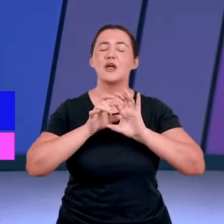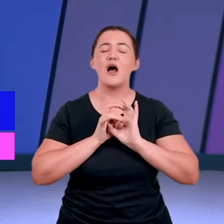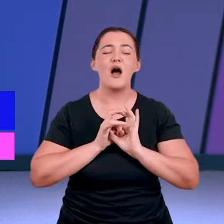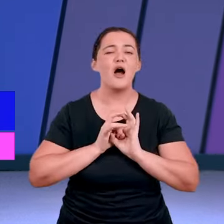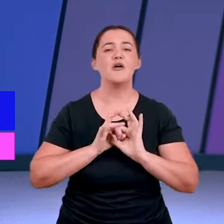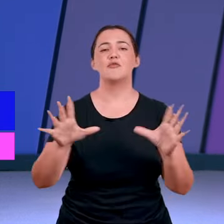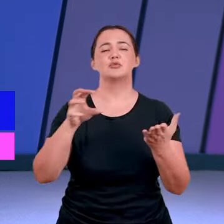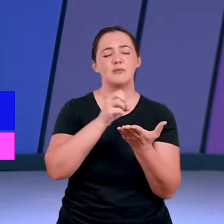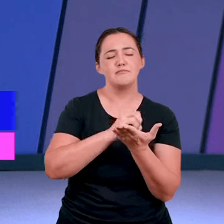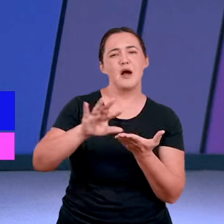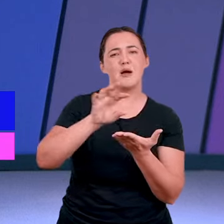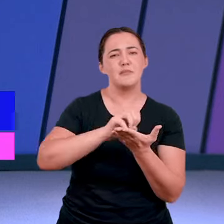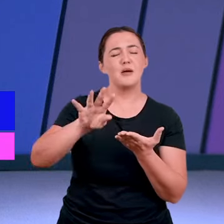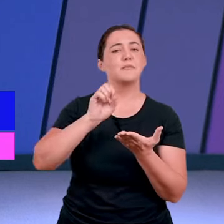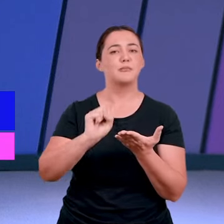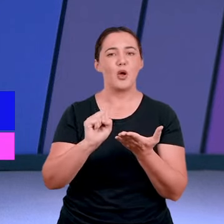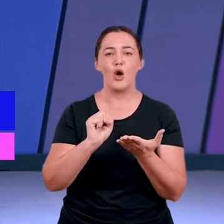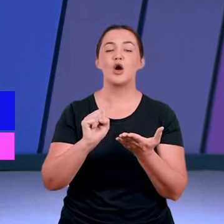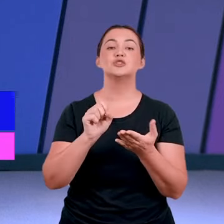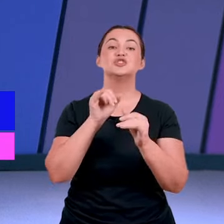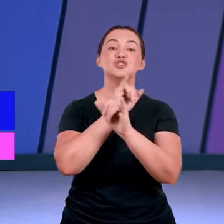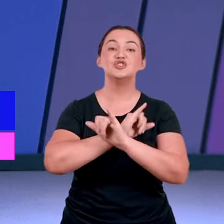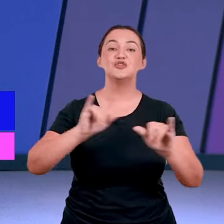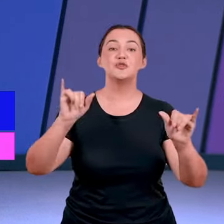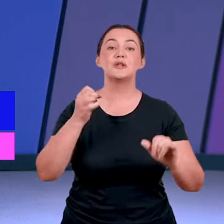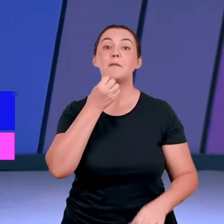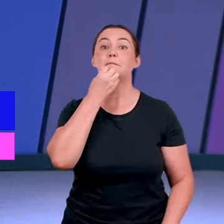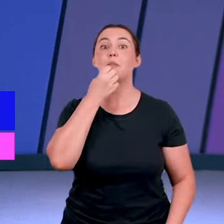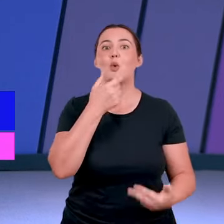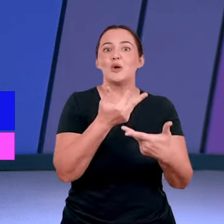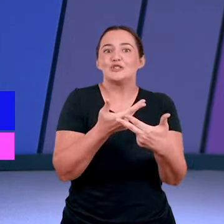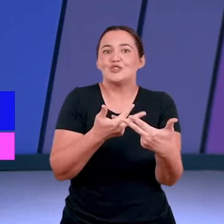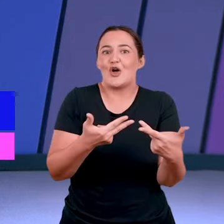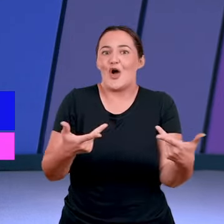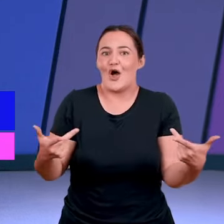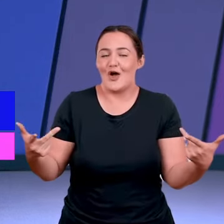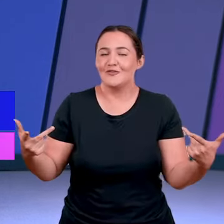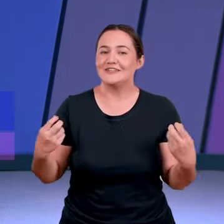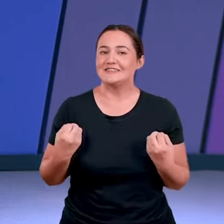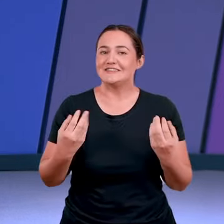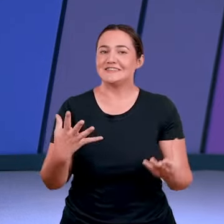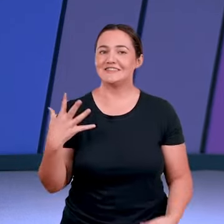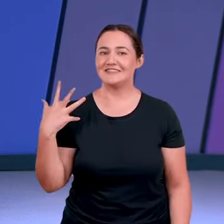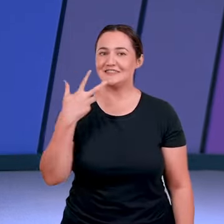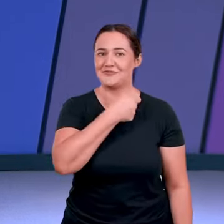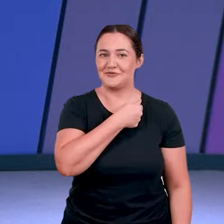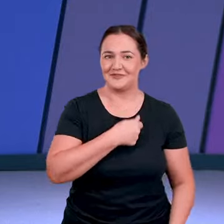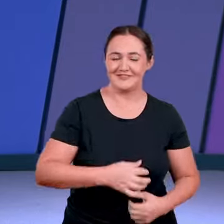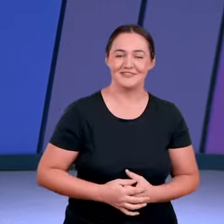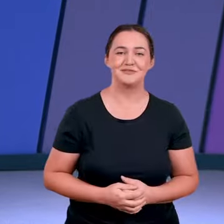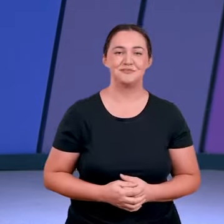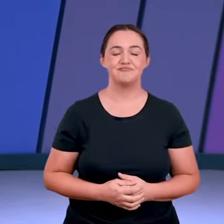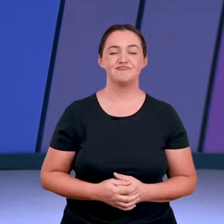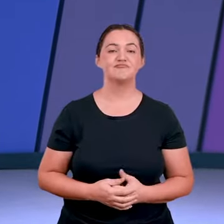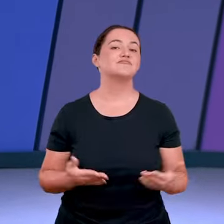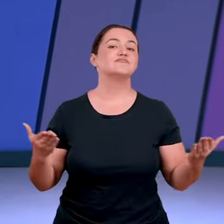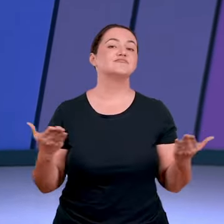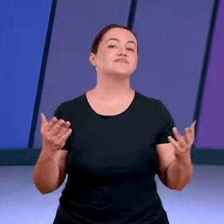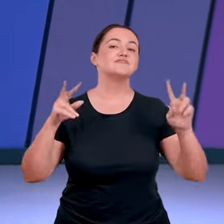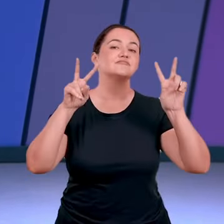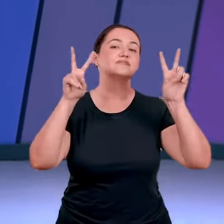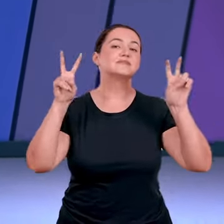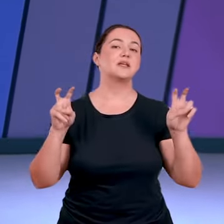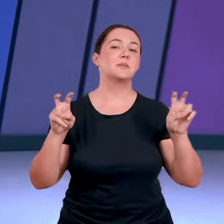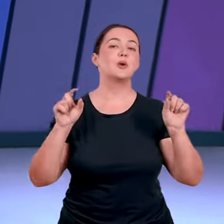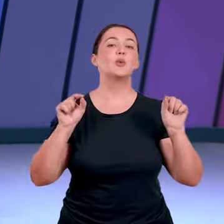que você tem para divulgar boas novas de salvação. Então vamos para o tema de hoje, que